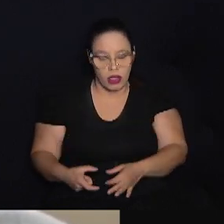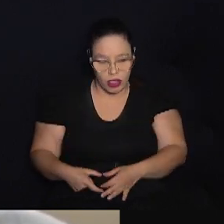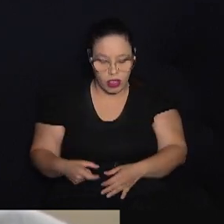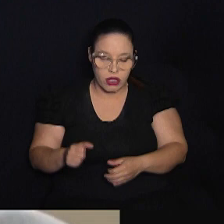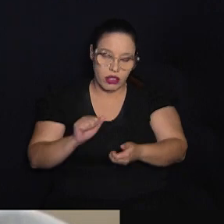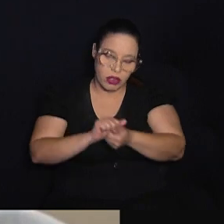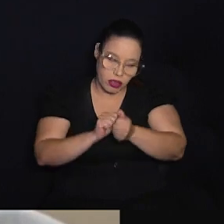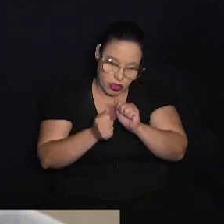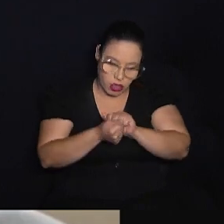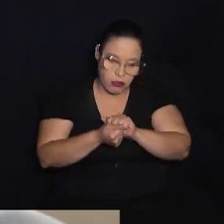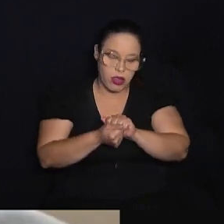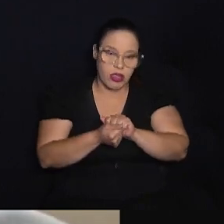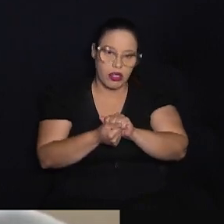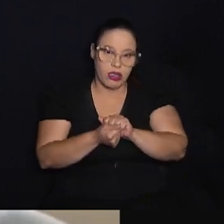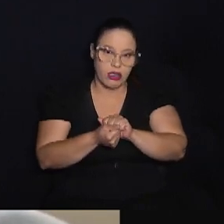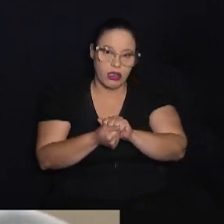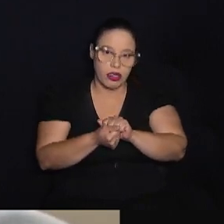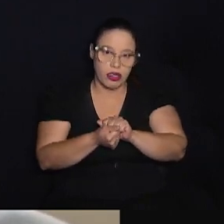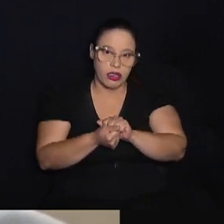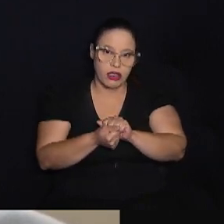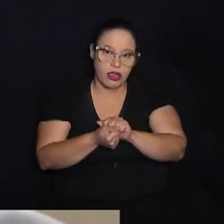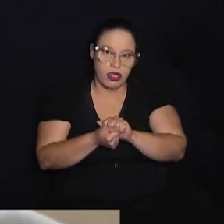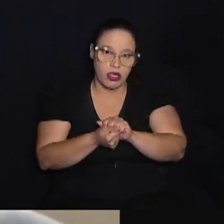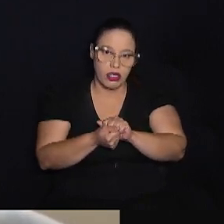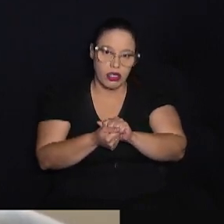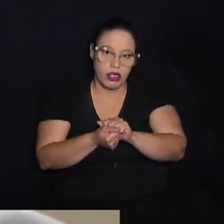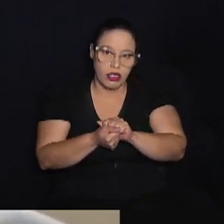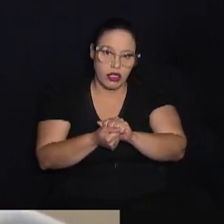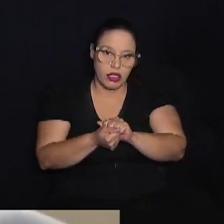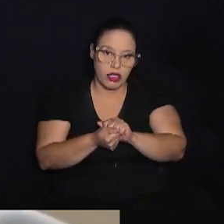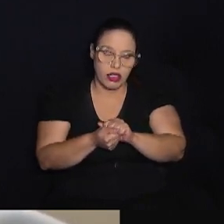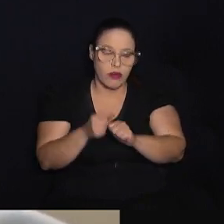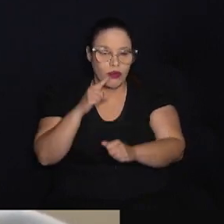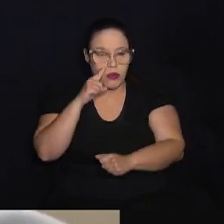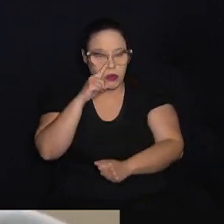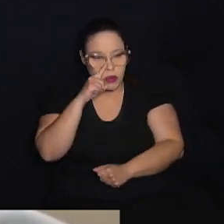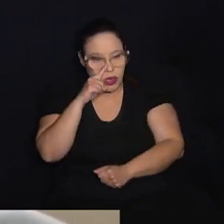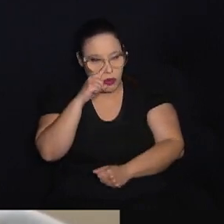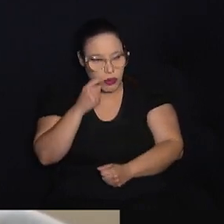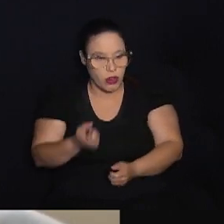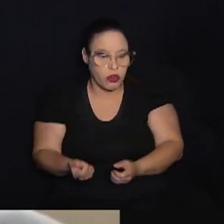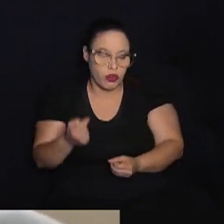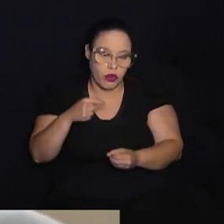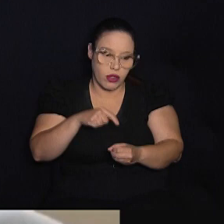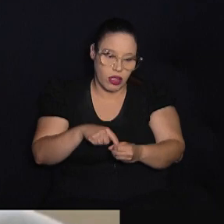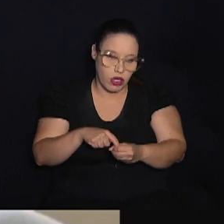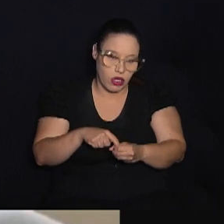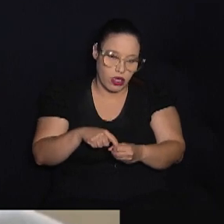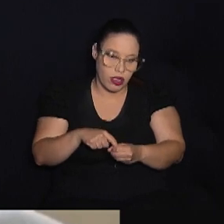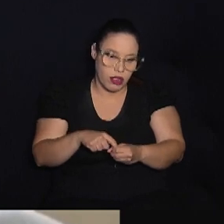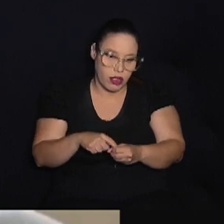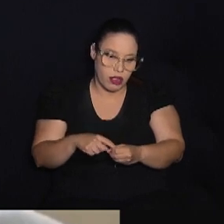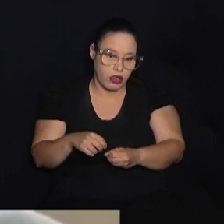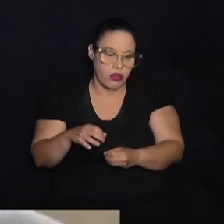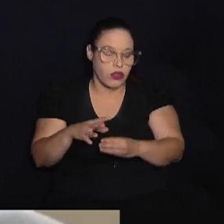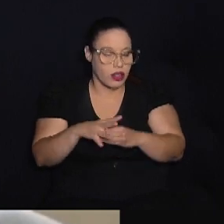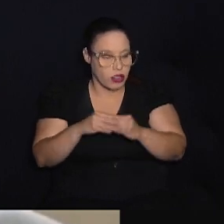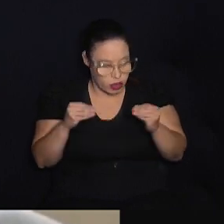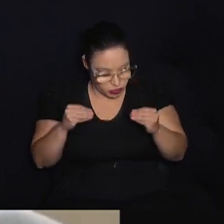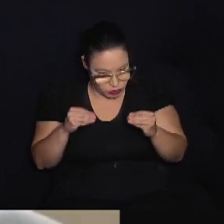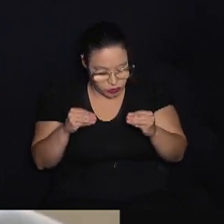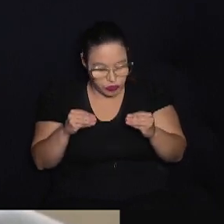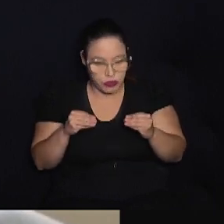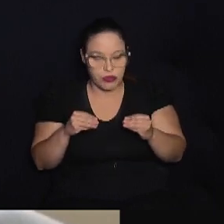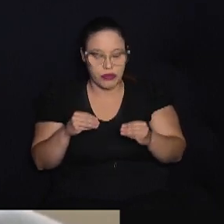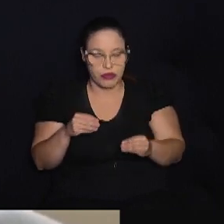adaptar. Graças a Deus você não tem mais o tumor. Você tem o risco de recidiva, mas a chance é grande de você ter curado já esse